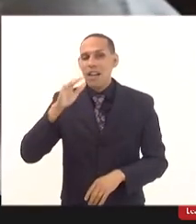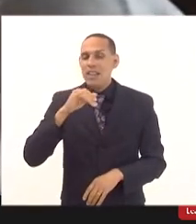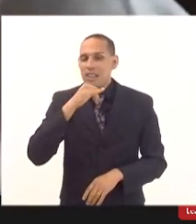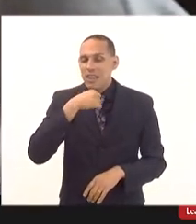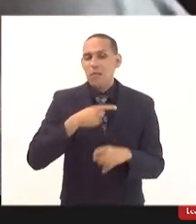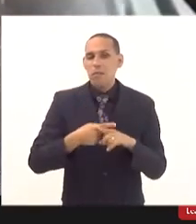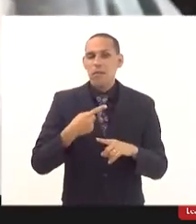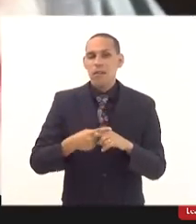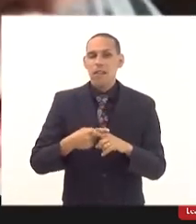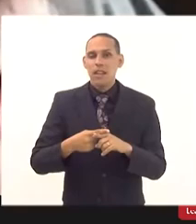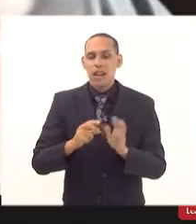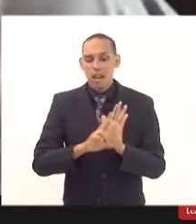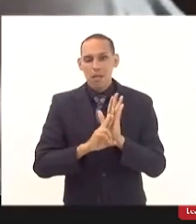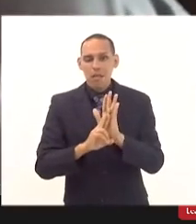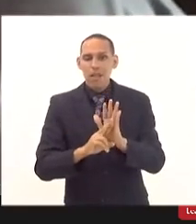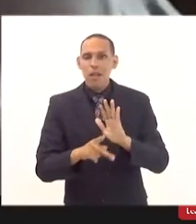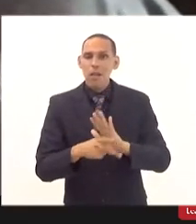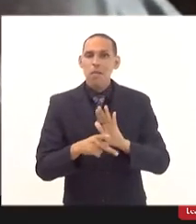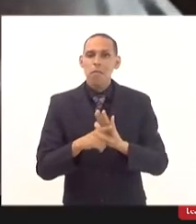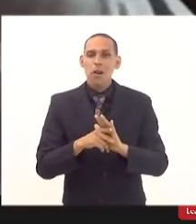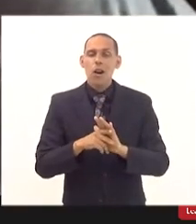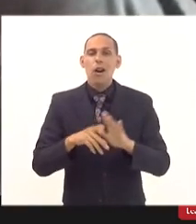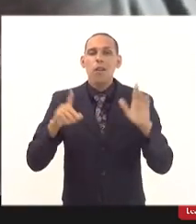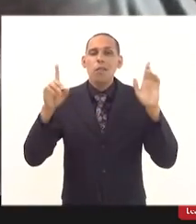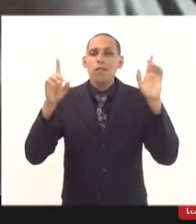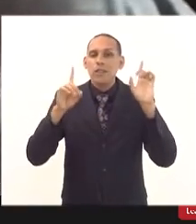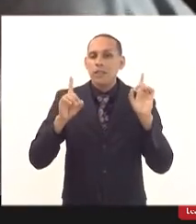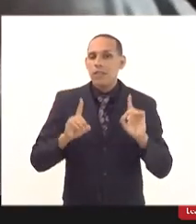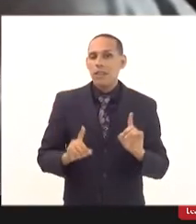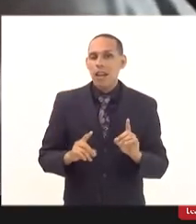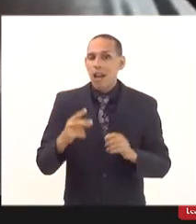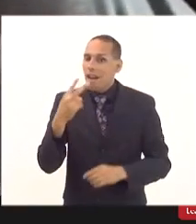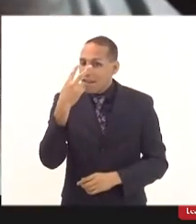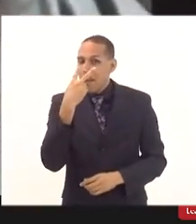um representante dos deficientes visuais